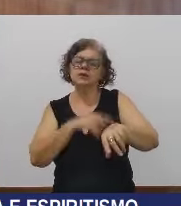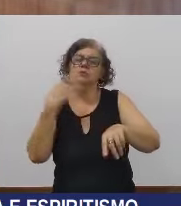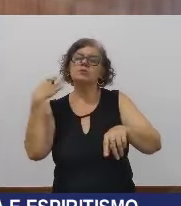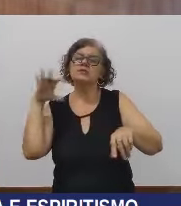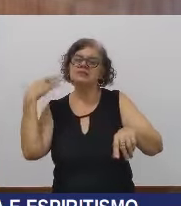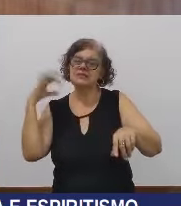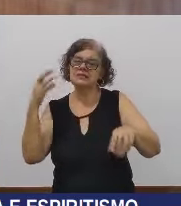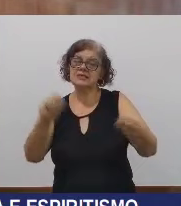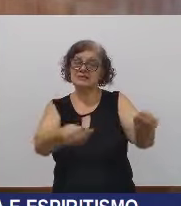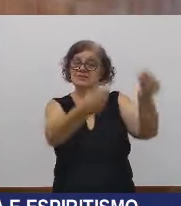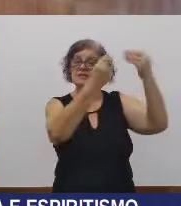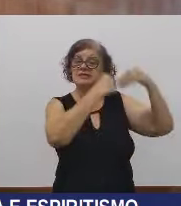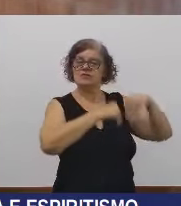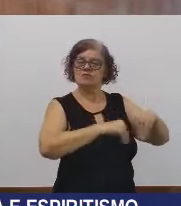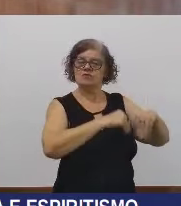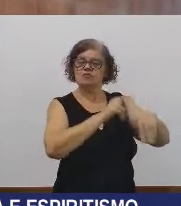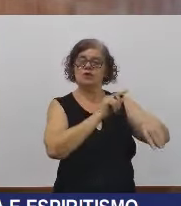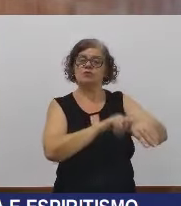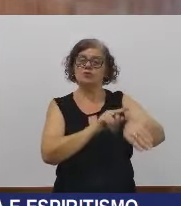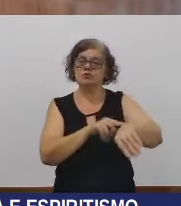ciência deveria devolver para nós?